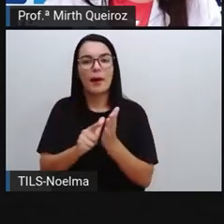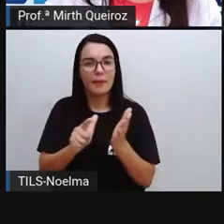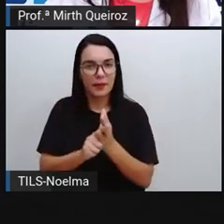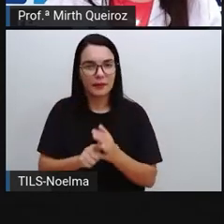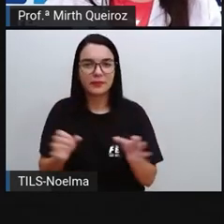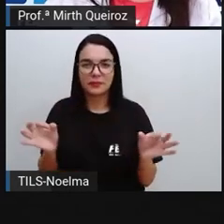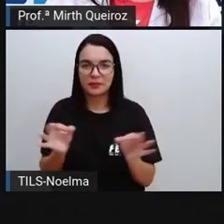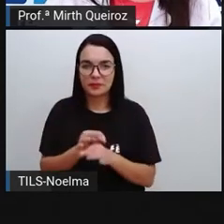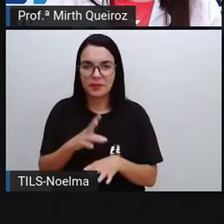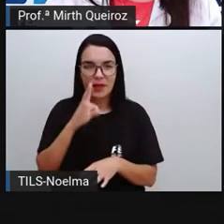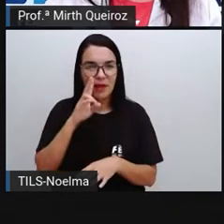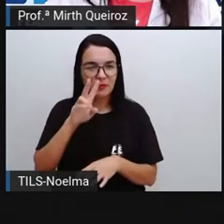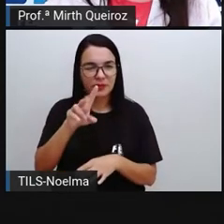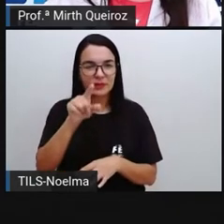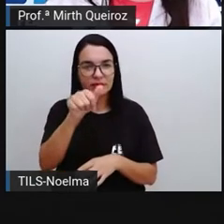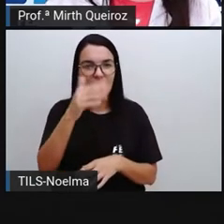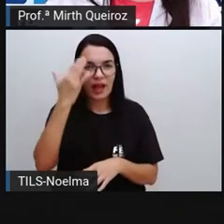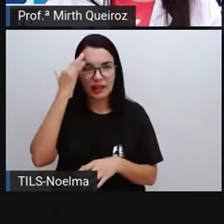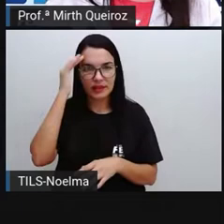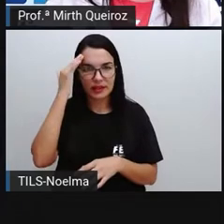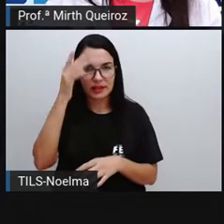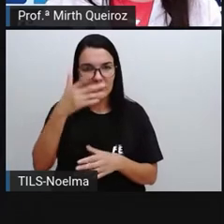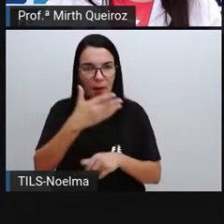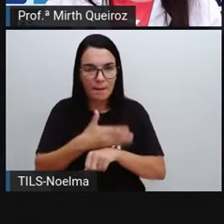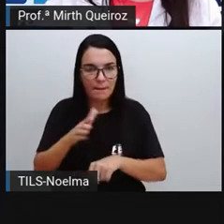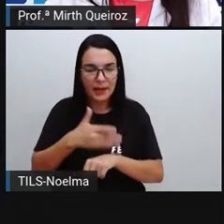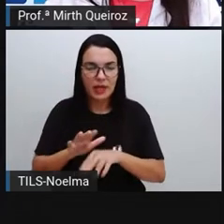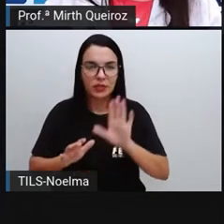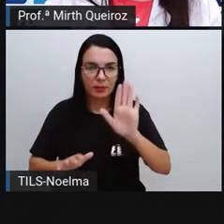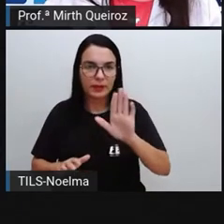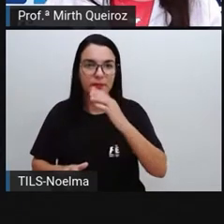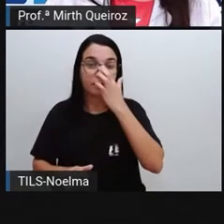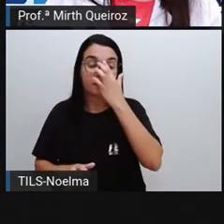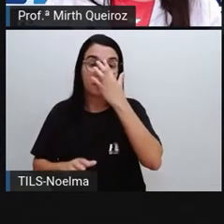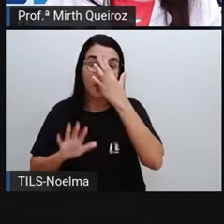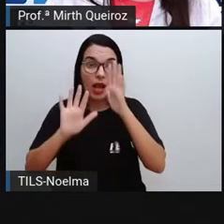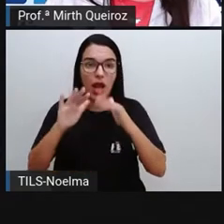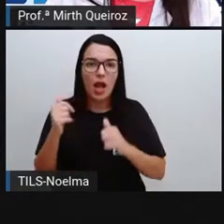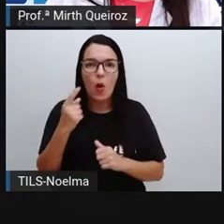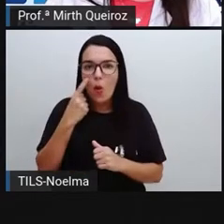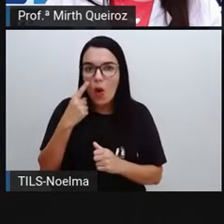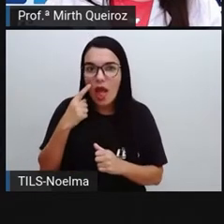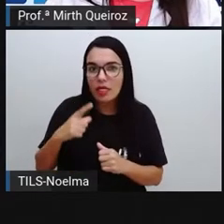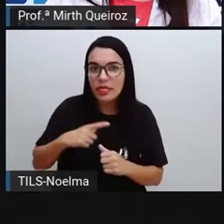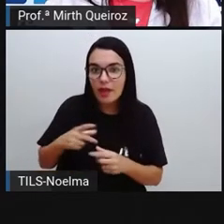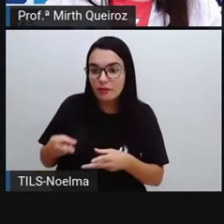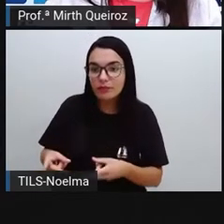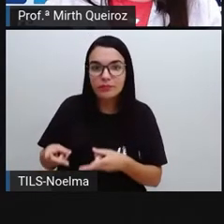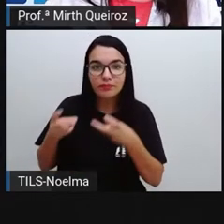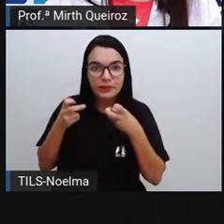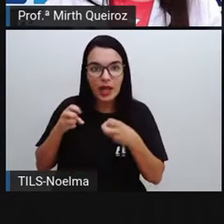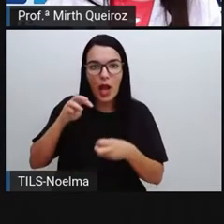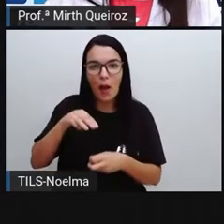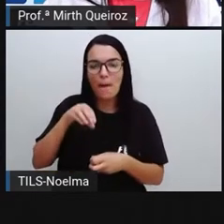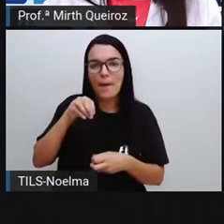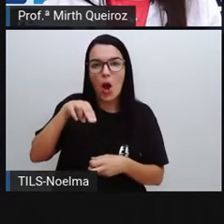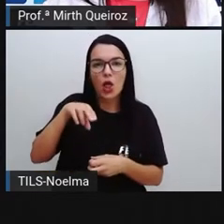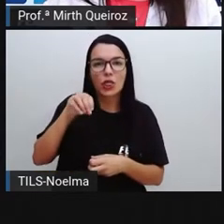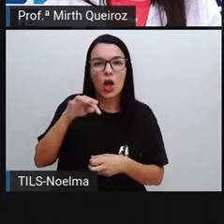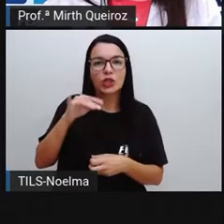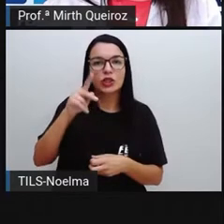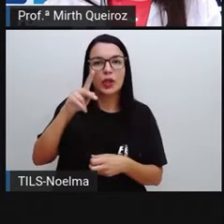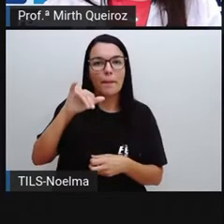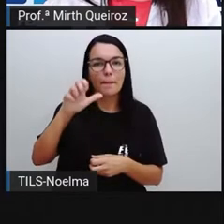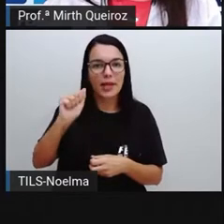seu trabalho. Vocês vão entender isso na prática, certo? A prova obtida, monotipia,